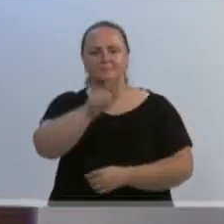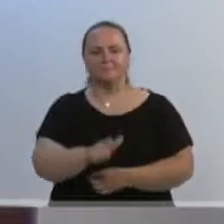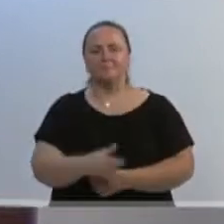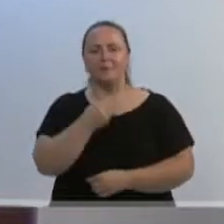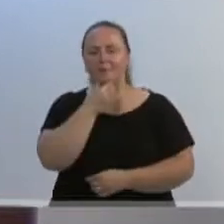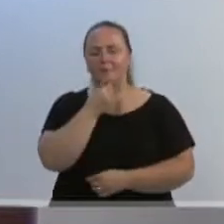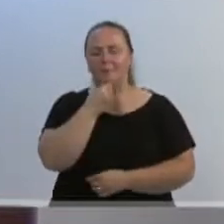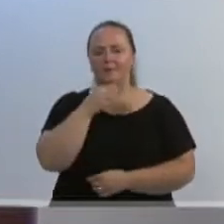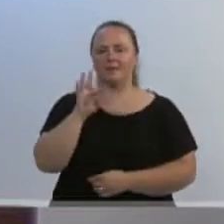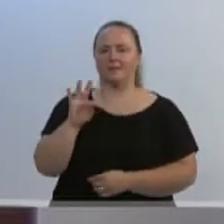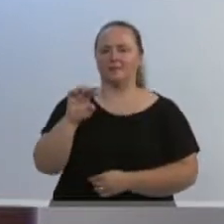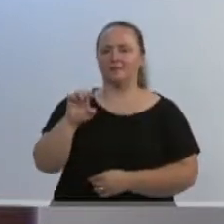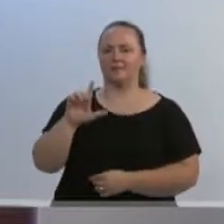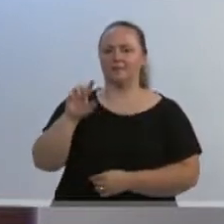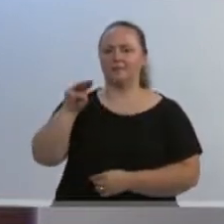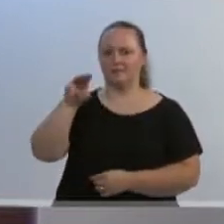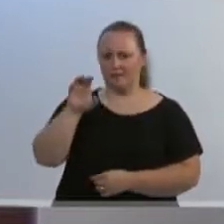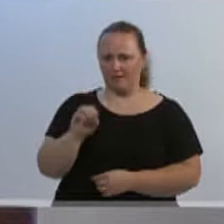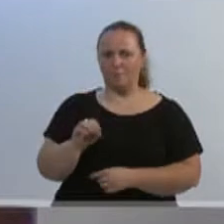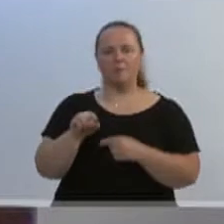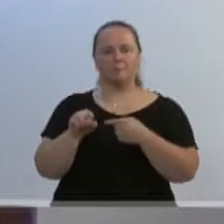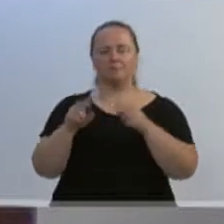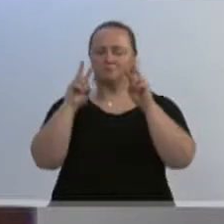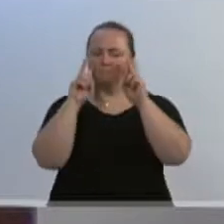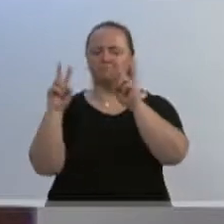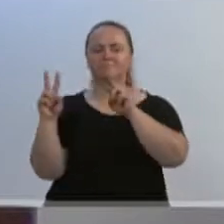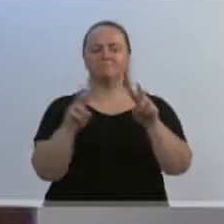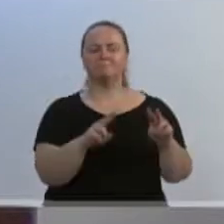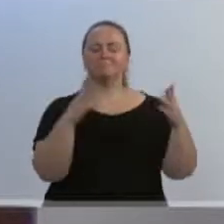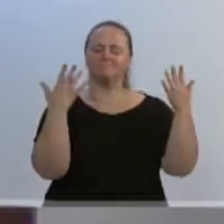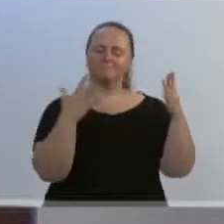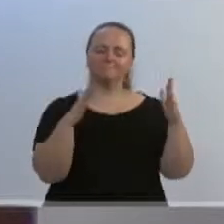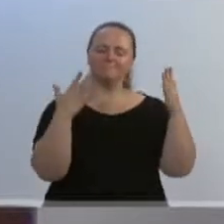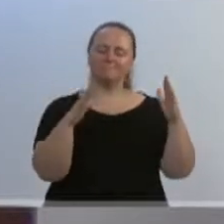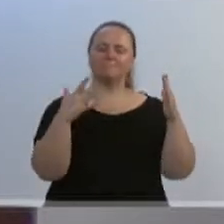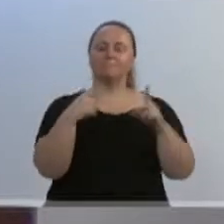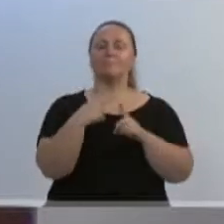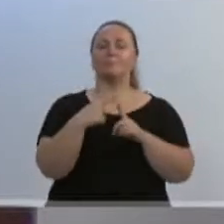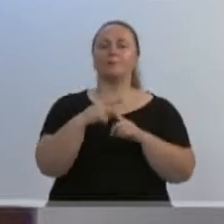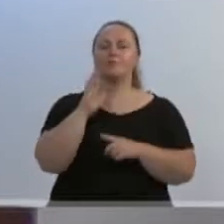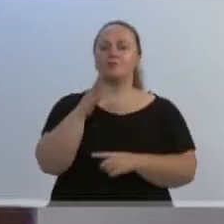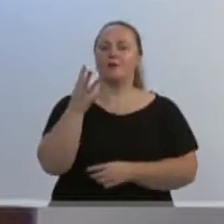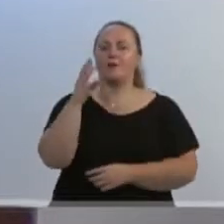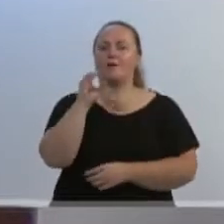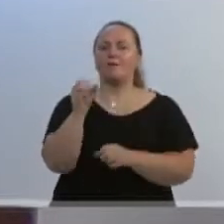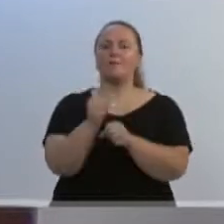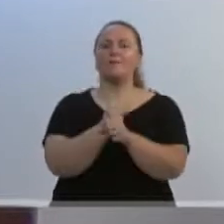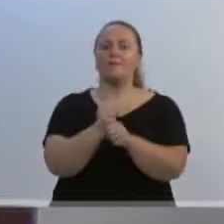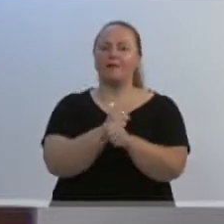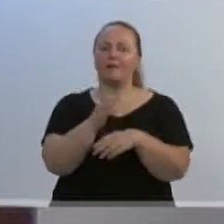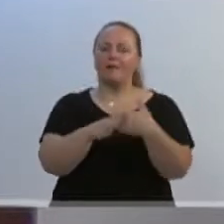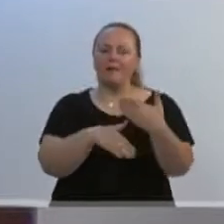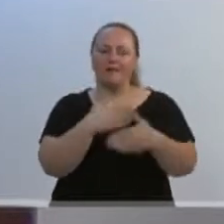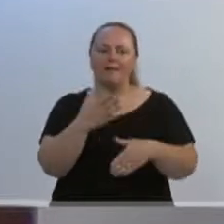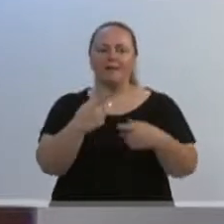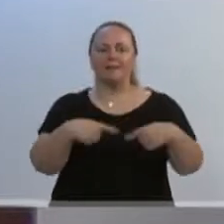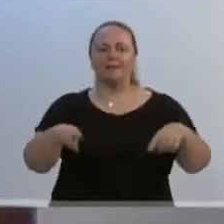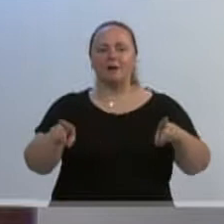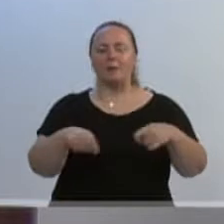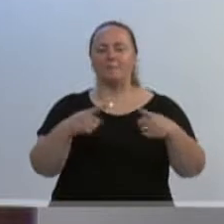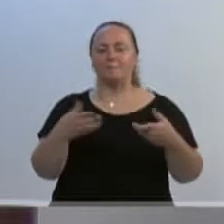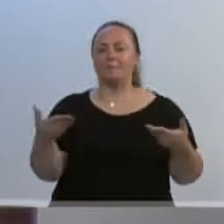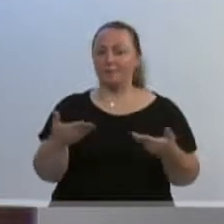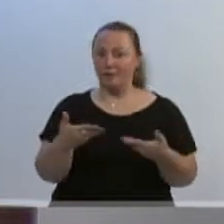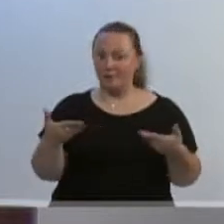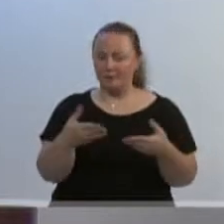nosso reconhecimento, nossos aplausos, por celebrar 40 anos de atividades. Hoje ele é